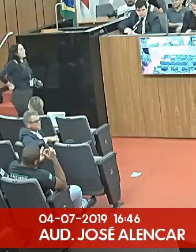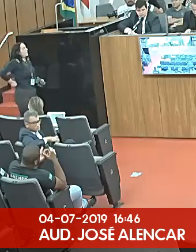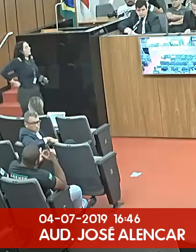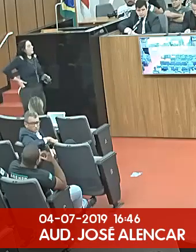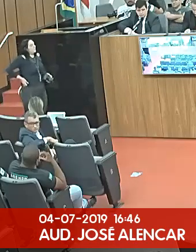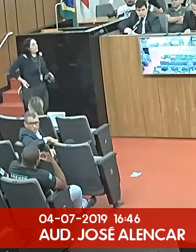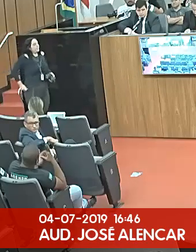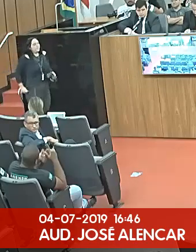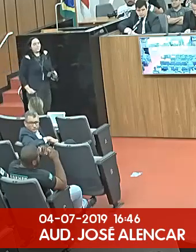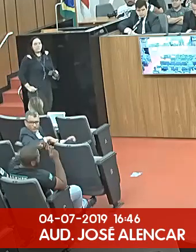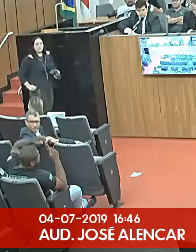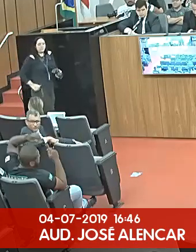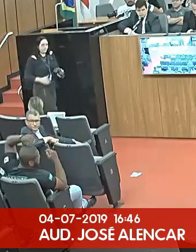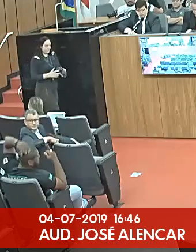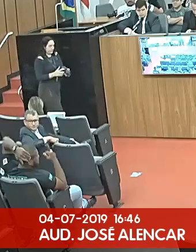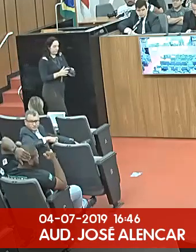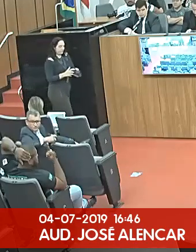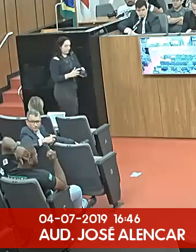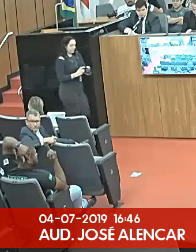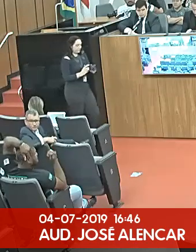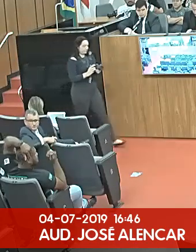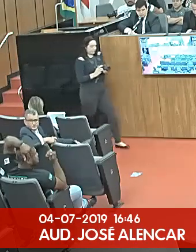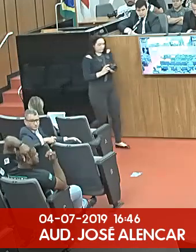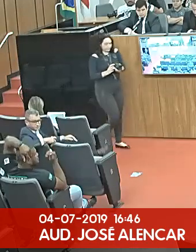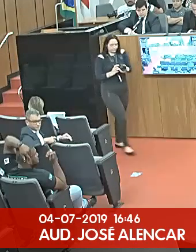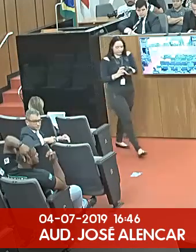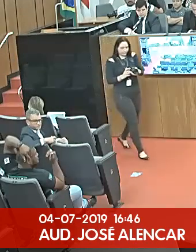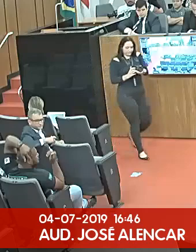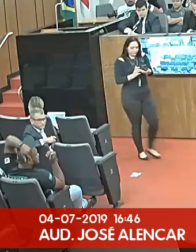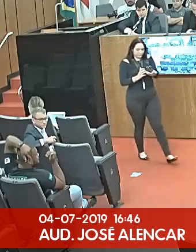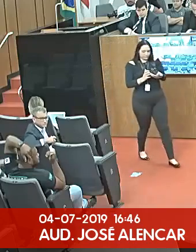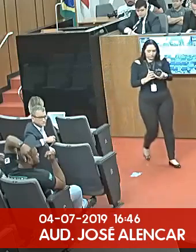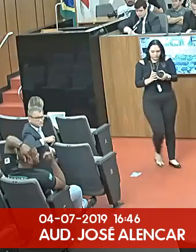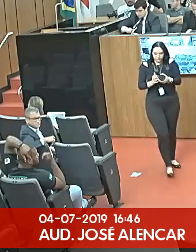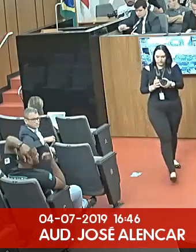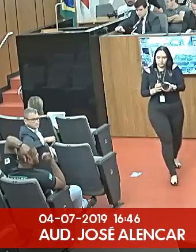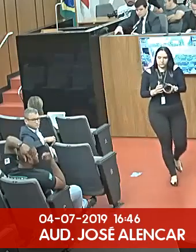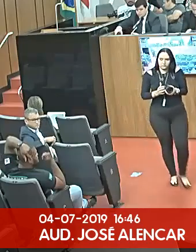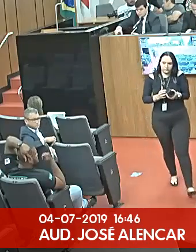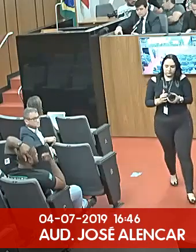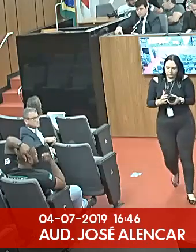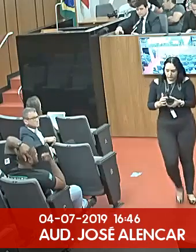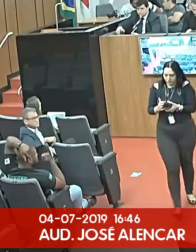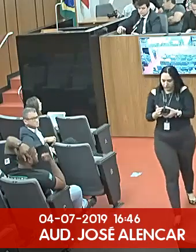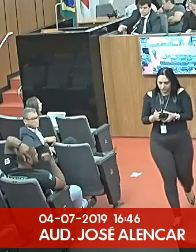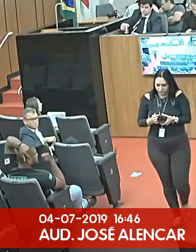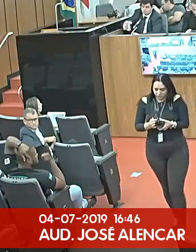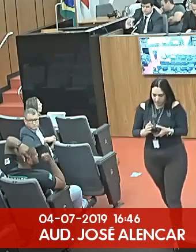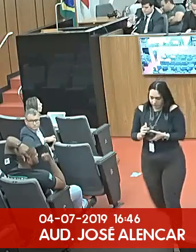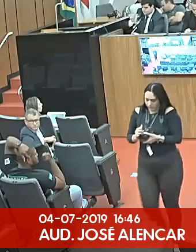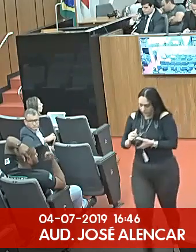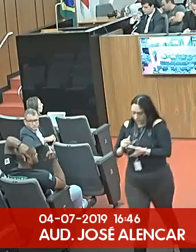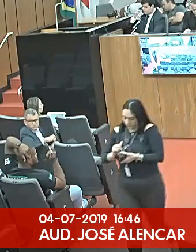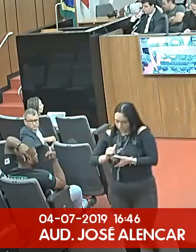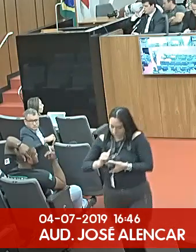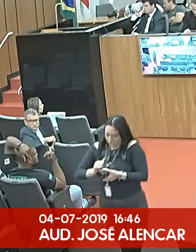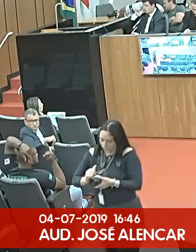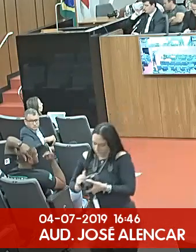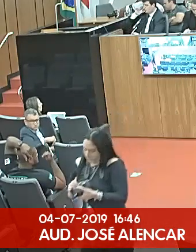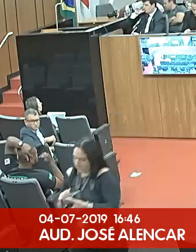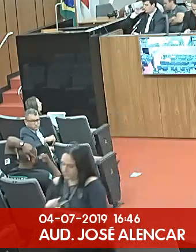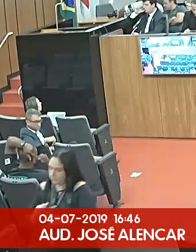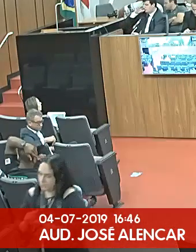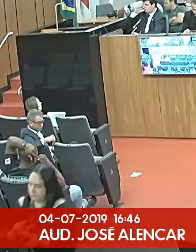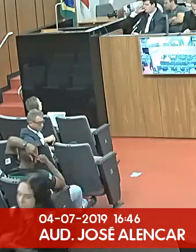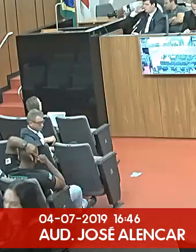boa tarde a todos boa tarde deputado-presidente rodrigues onde cumprimenta a todos é falando de